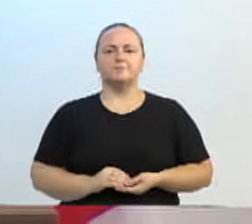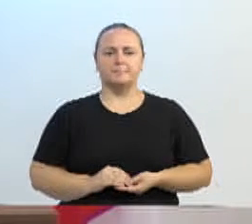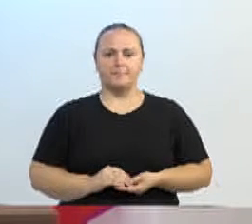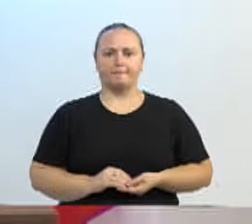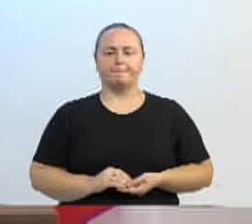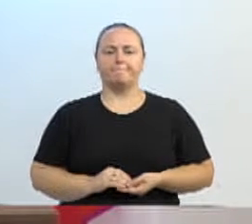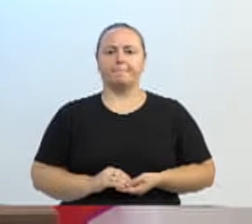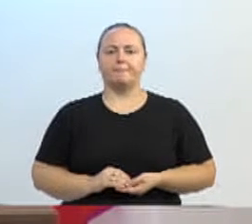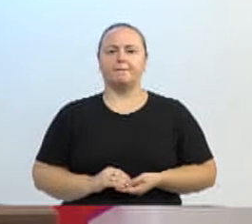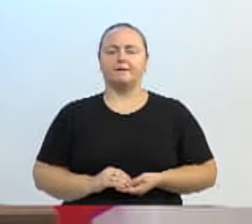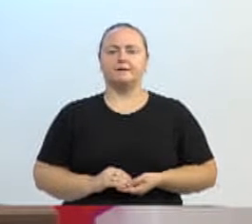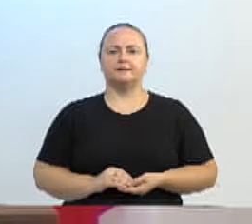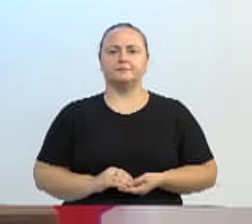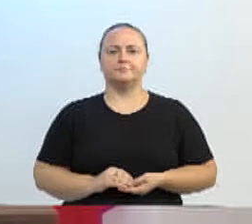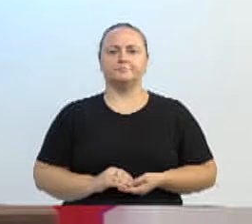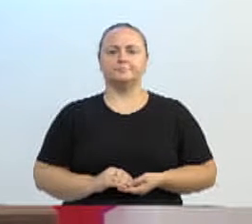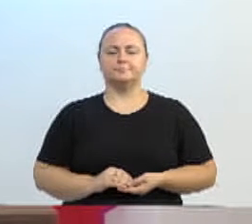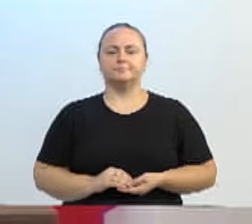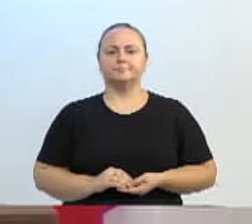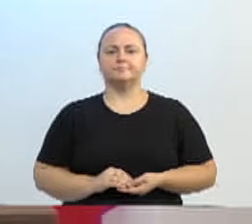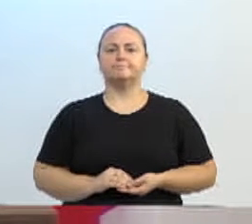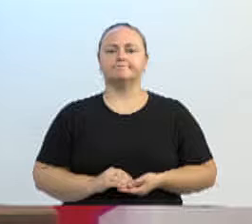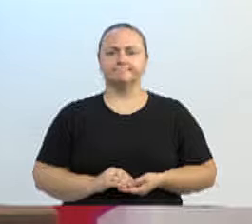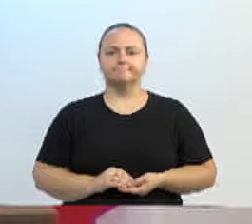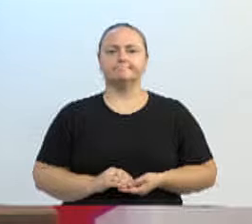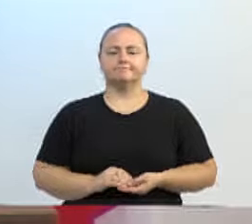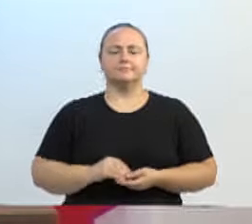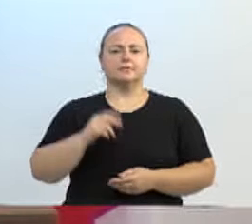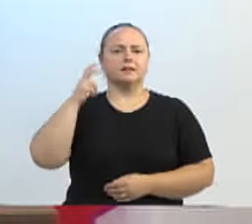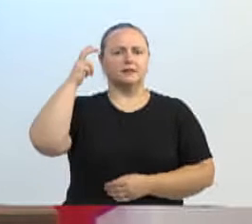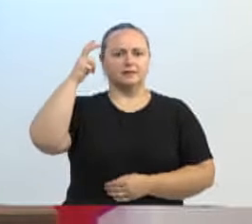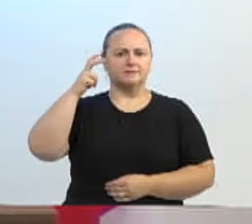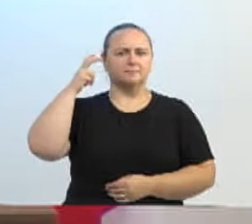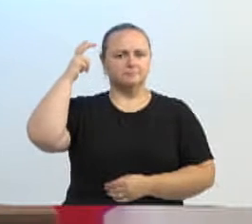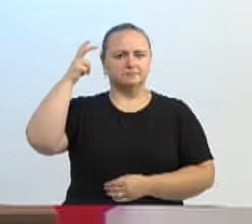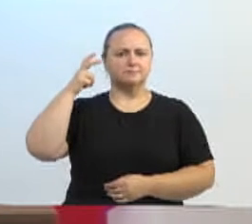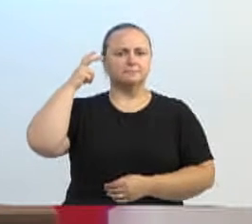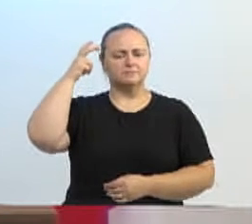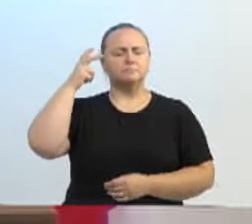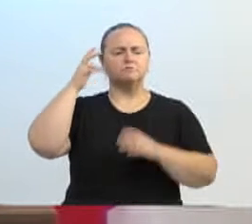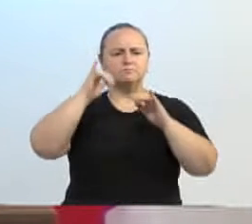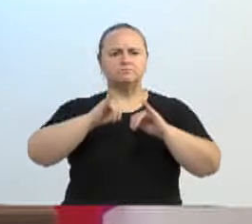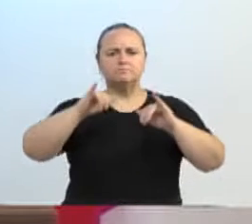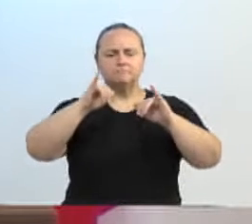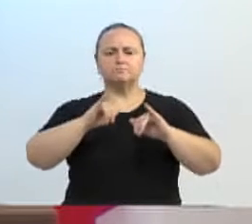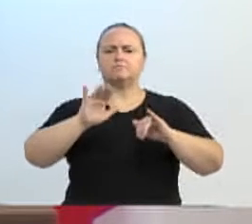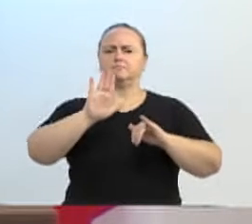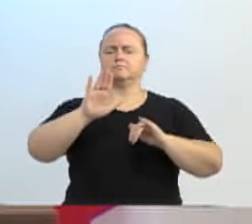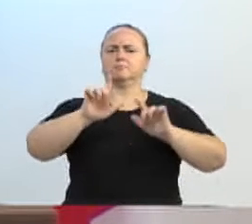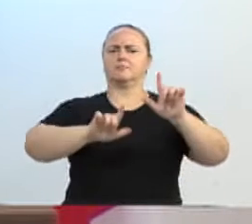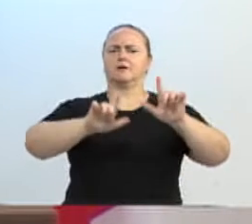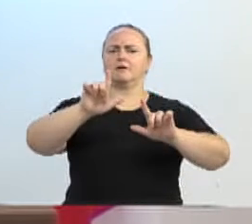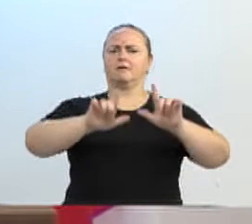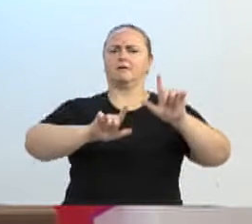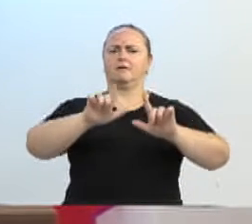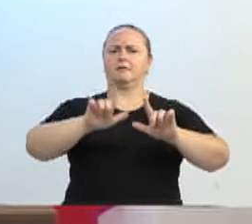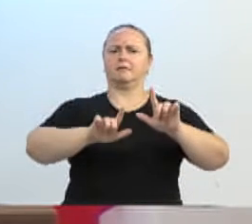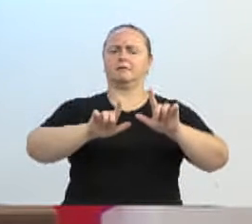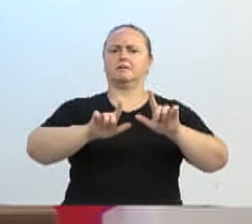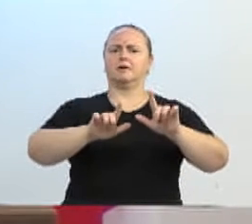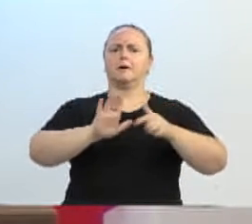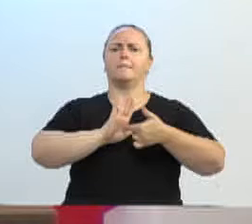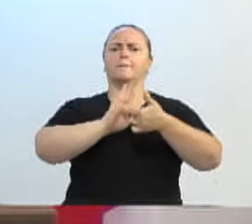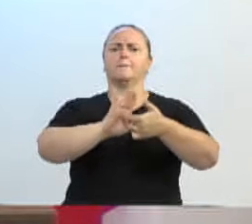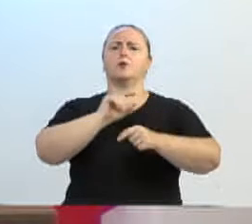Essa é, eu acho que uma colocação do vereador Alemão, alguns dias atrás, né, vereador Alemão, que a imprensa mostrou somente as cadeiras da frente,